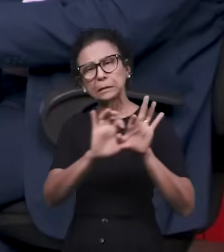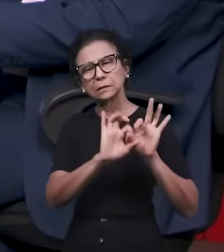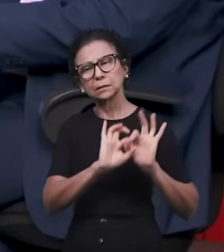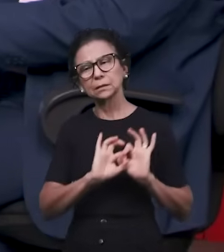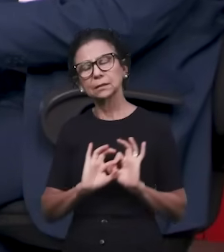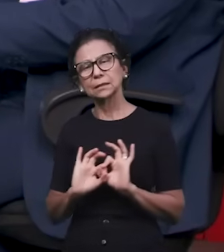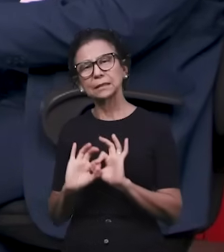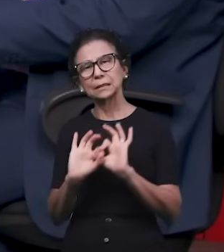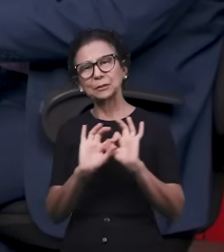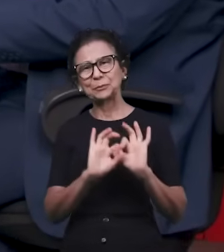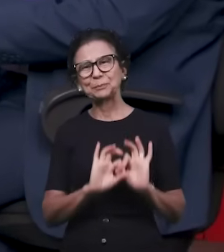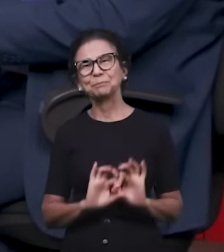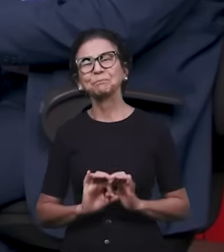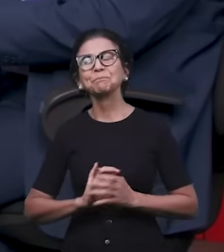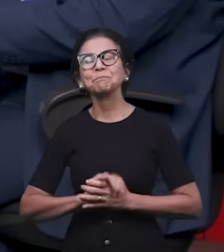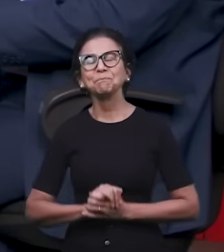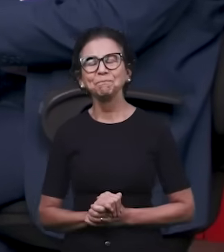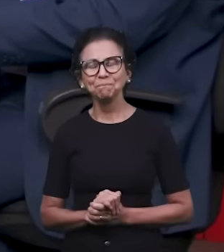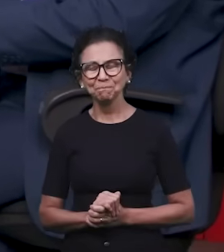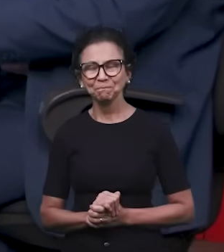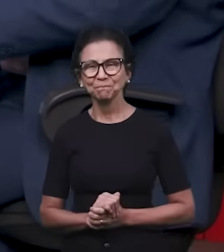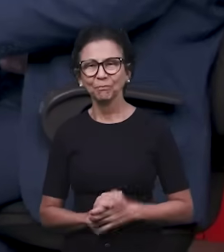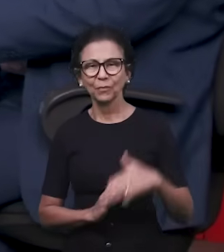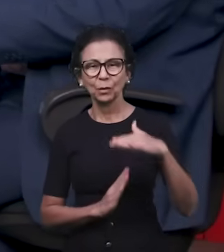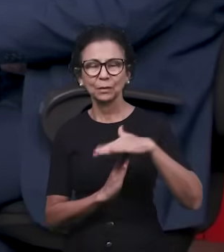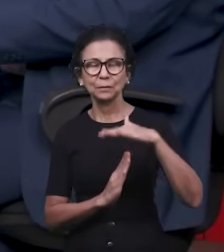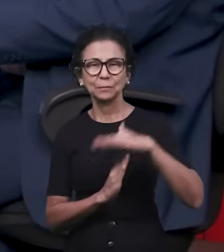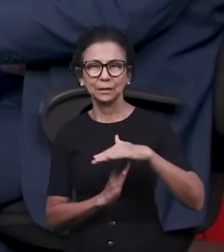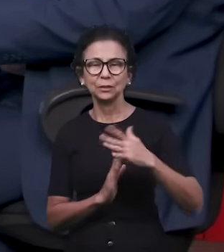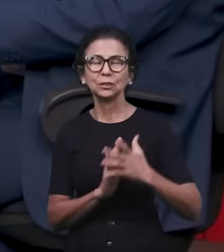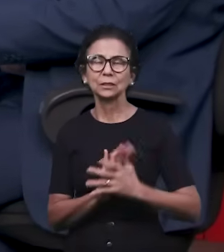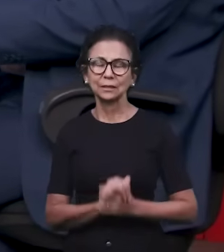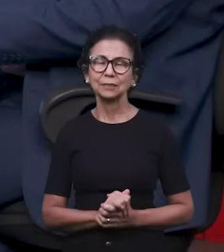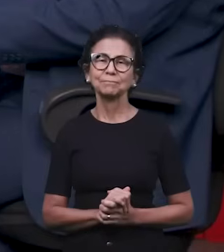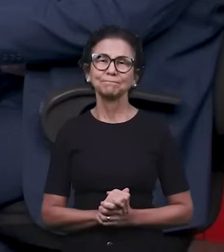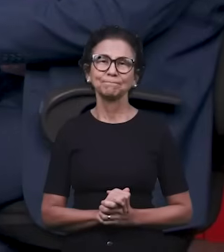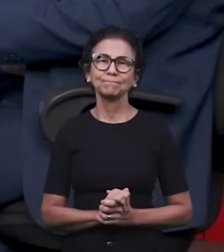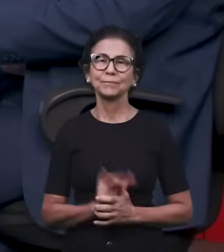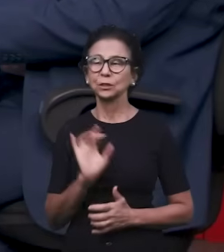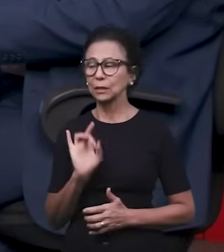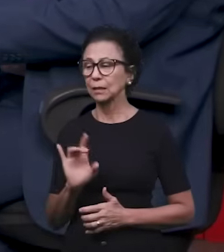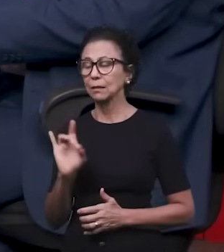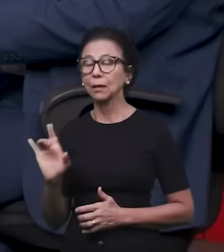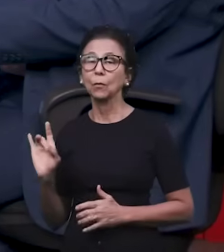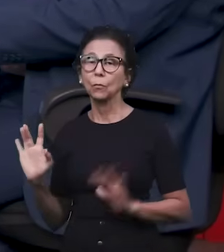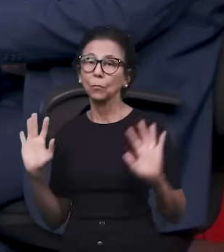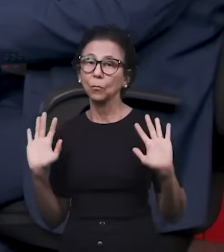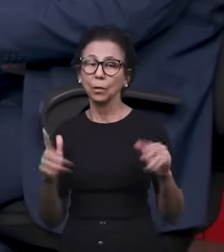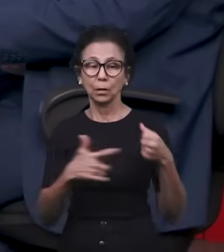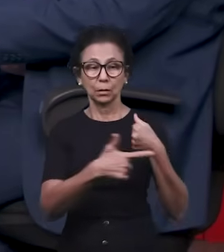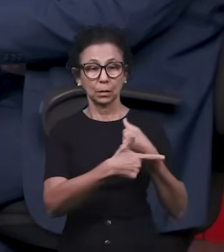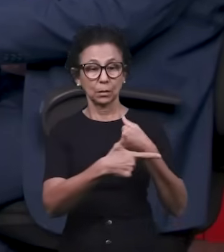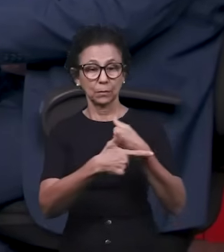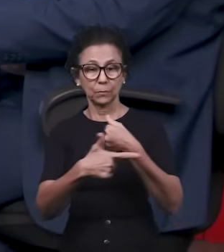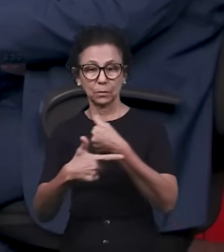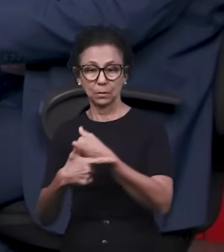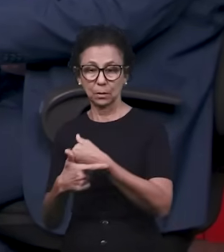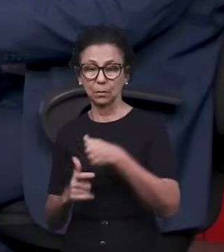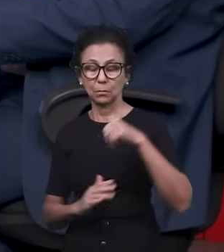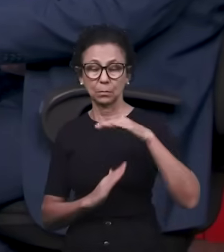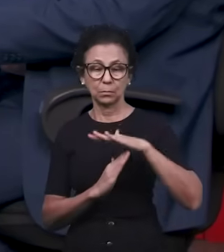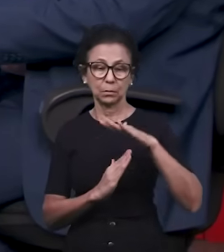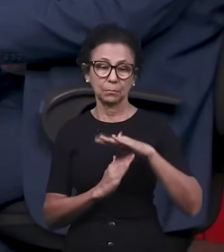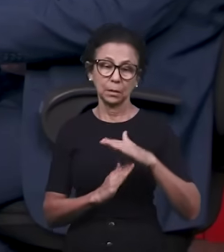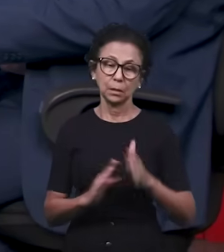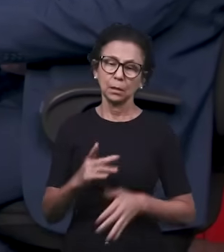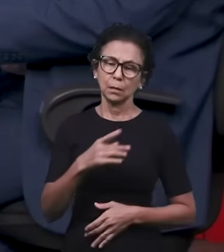na questão do limite de trabalho de cada um, né? De maneira que cada um, do diácono e pastor, estando lado